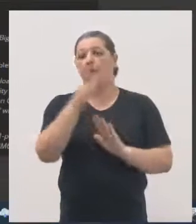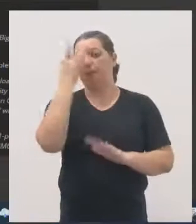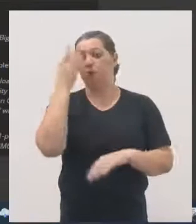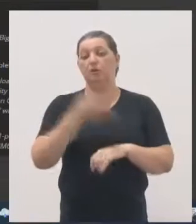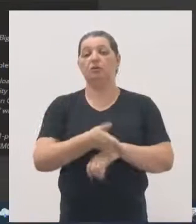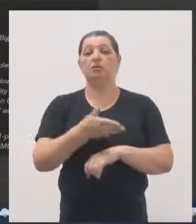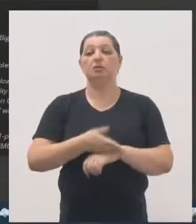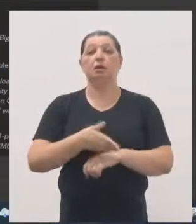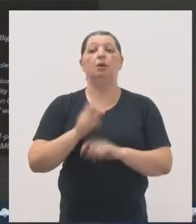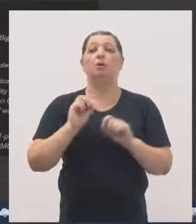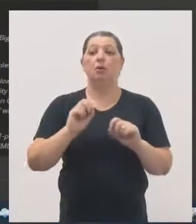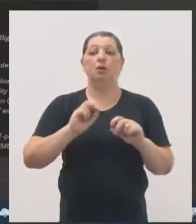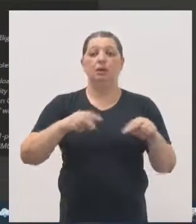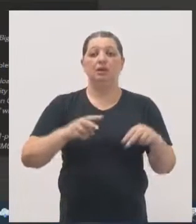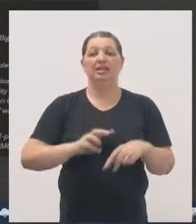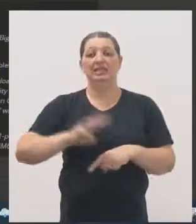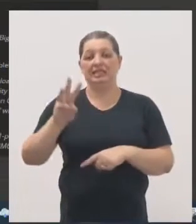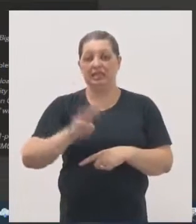acessar lá, o site é